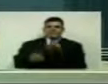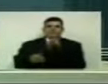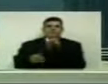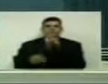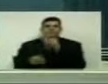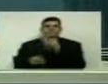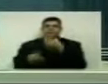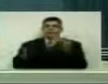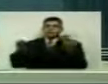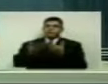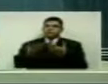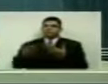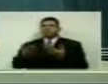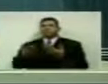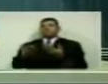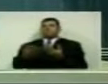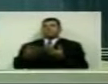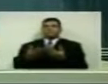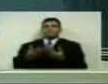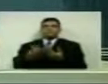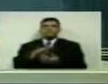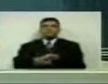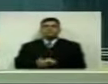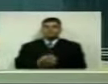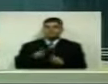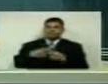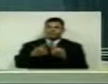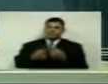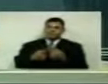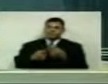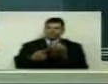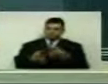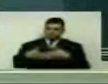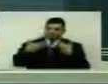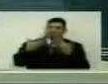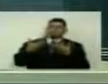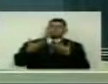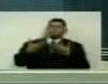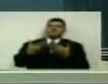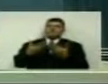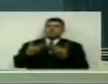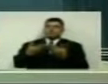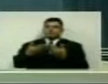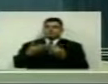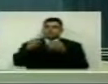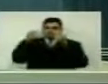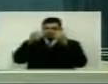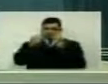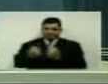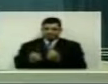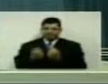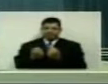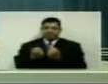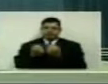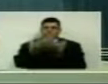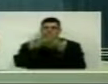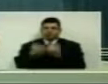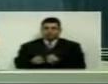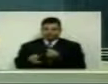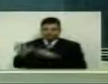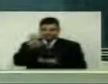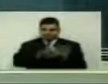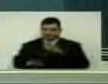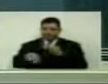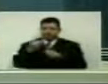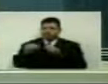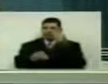da população hoje, mas reagimos de forma pouco firme a